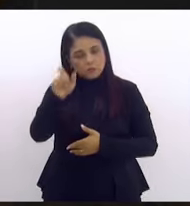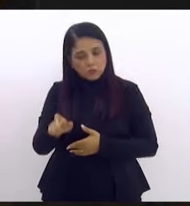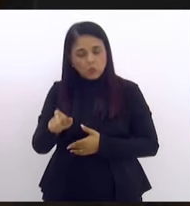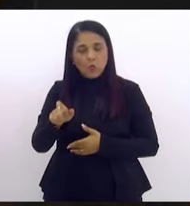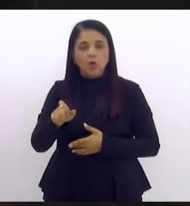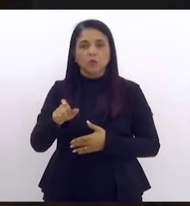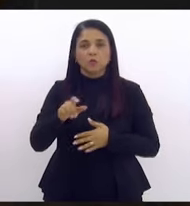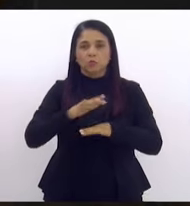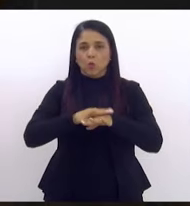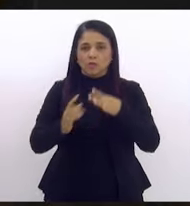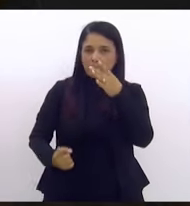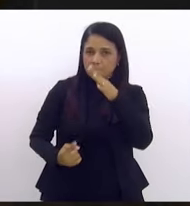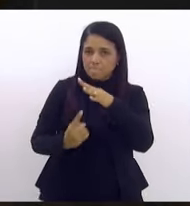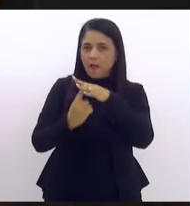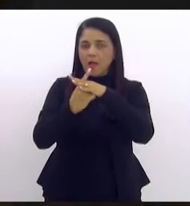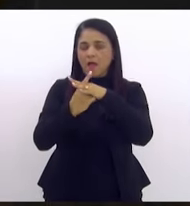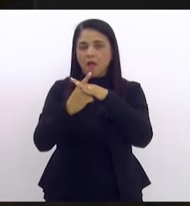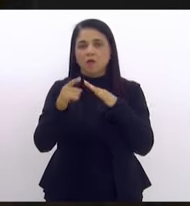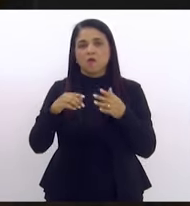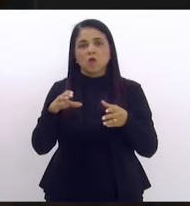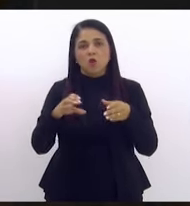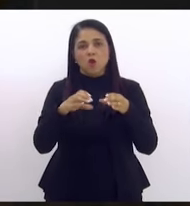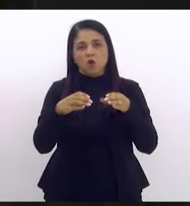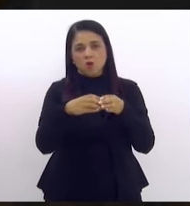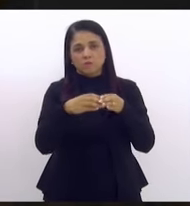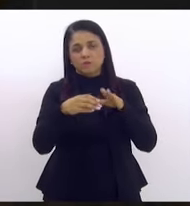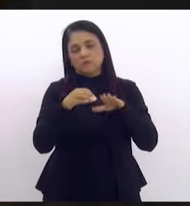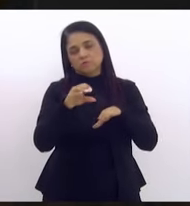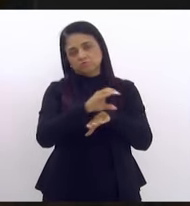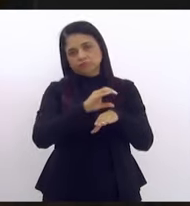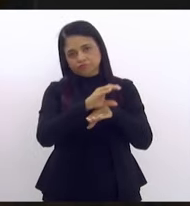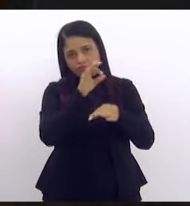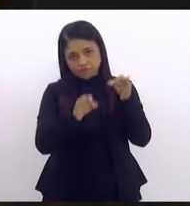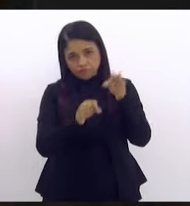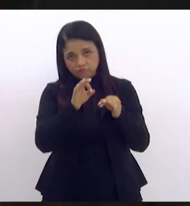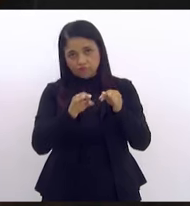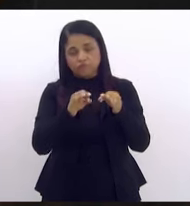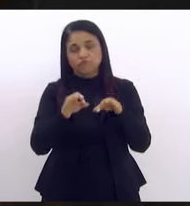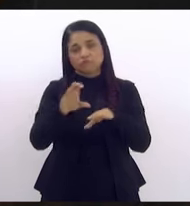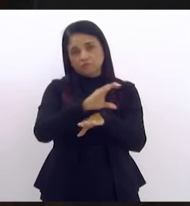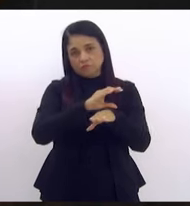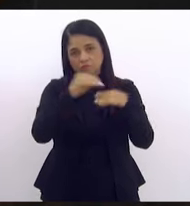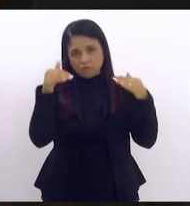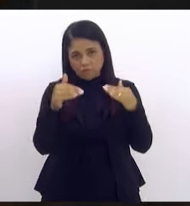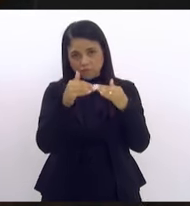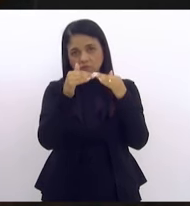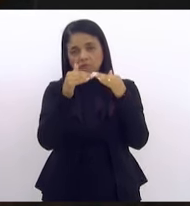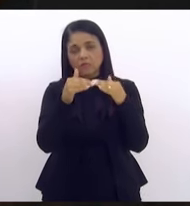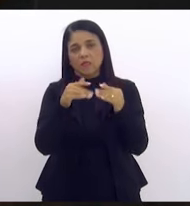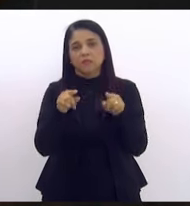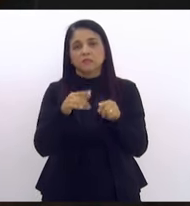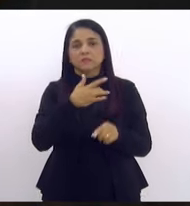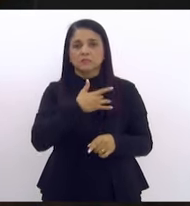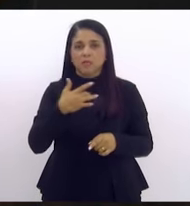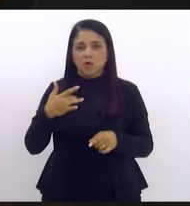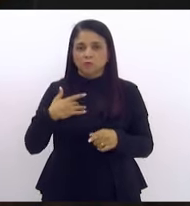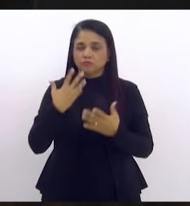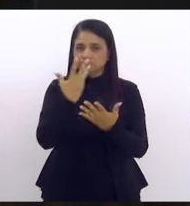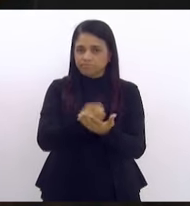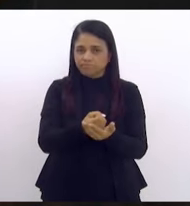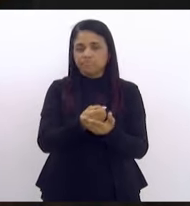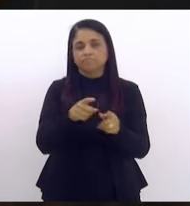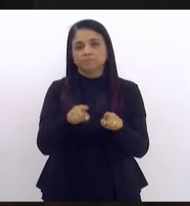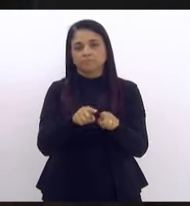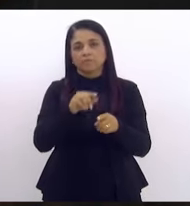rara. Pareceres das comissões Constituição e Justiça pela constitucionalidade e de saúde, favorável.